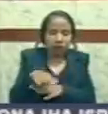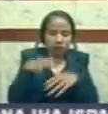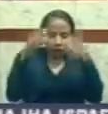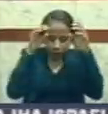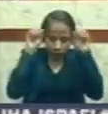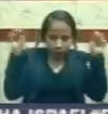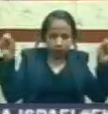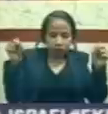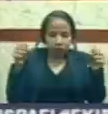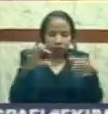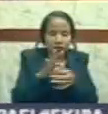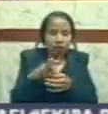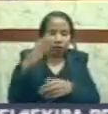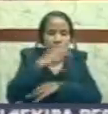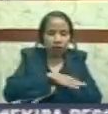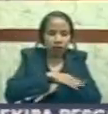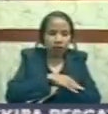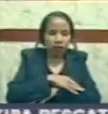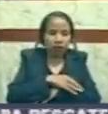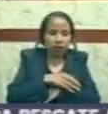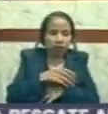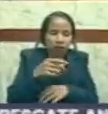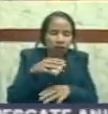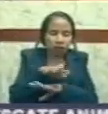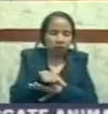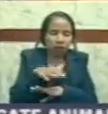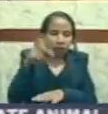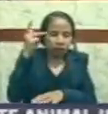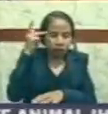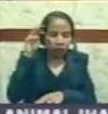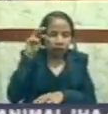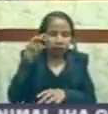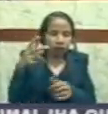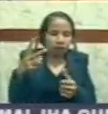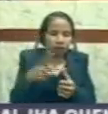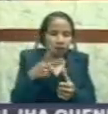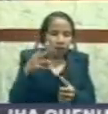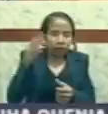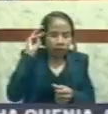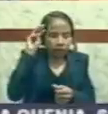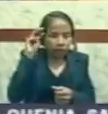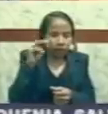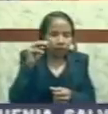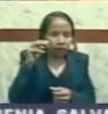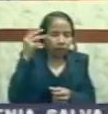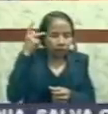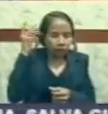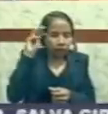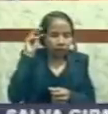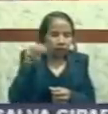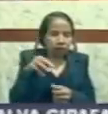Presidente, membro da mesa TOMAC. Boa tarde, Sr. Primeiro-Ministro, Sr. Membro do Governo